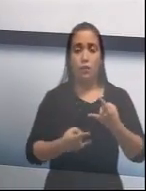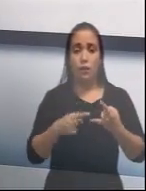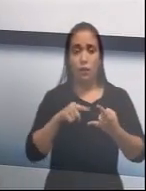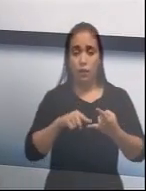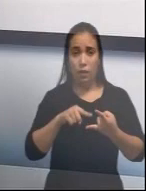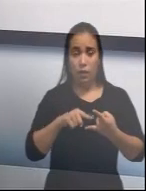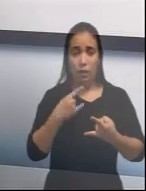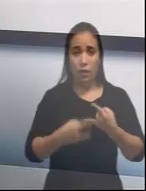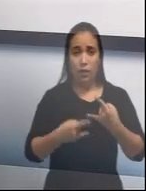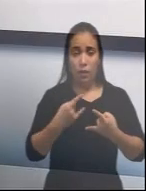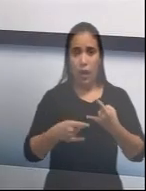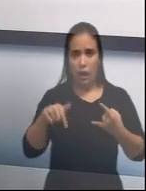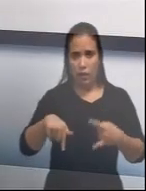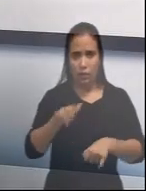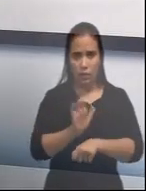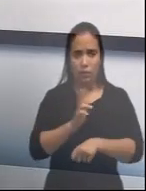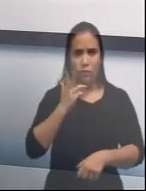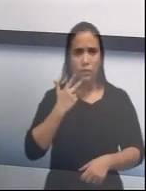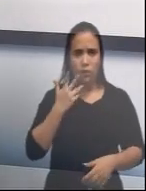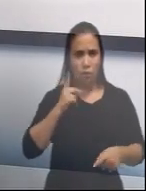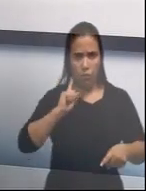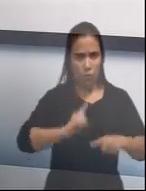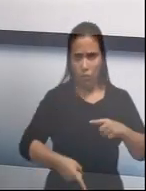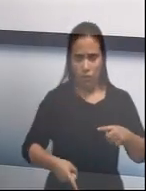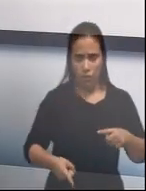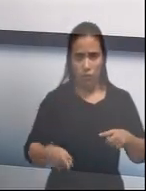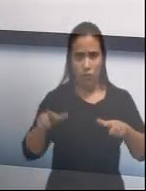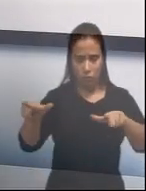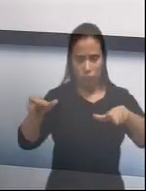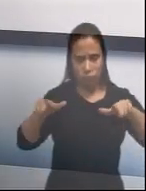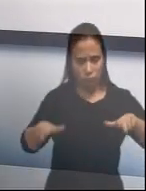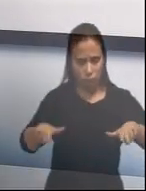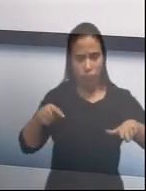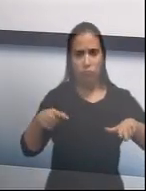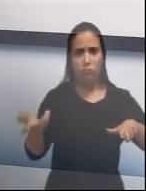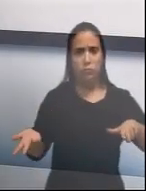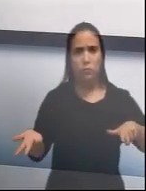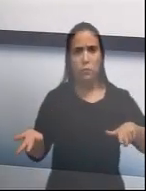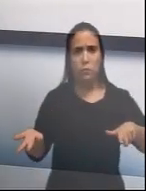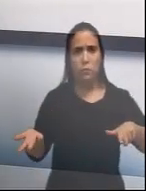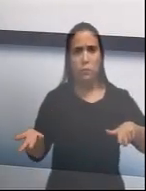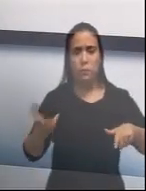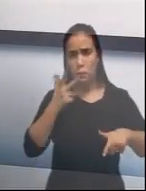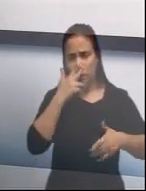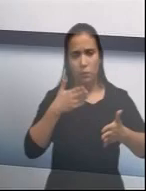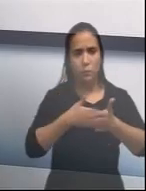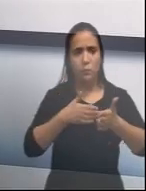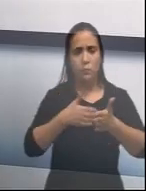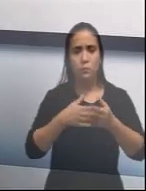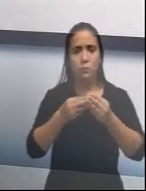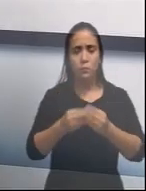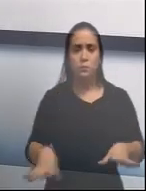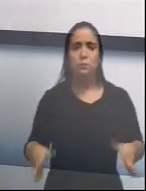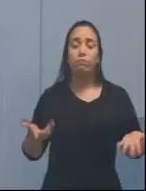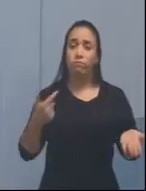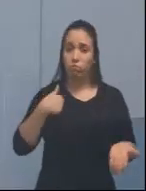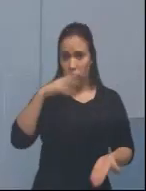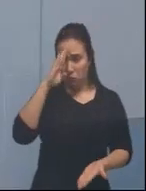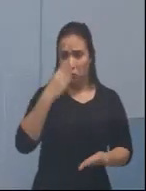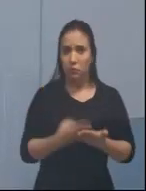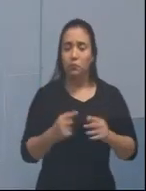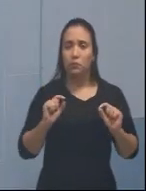nacional e o Detran do Ceará não pode dar uma ressalva para o documento nacional, a pessoa fica impossibilitada. Mas eu acredito que no